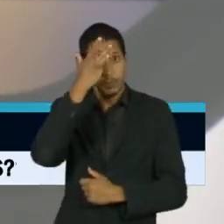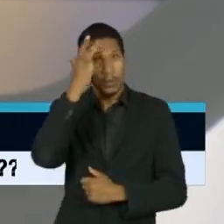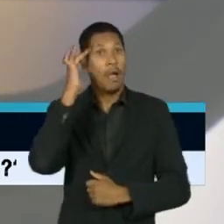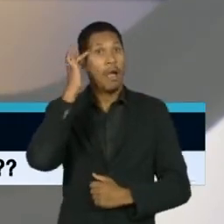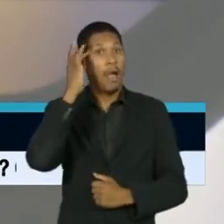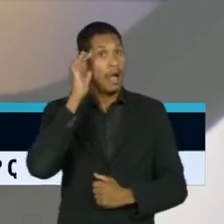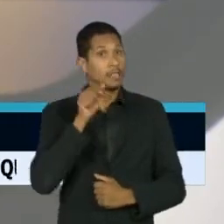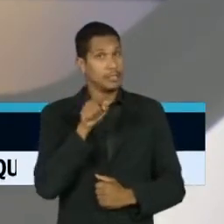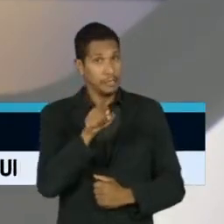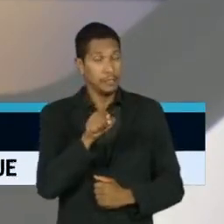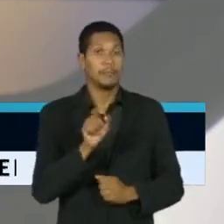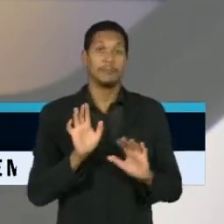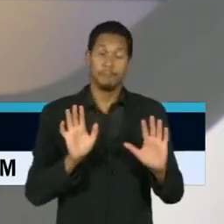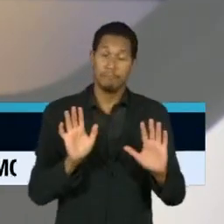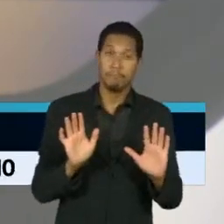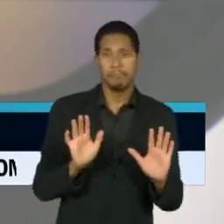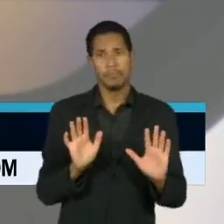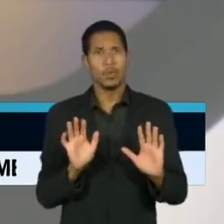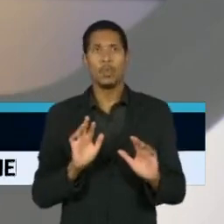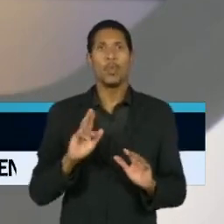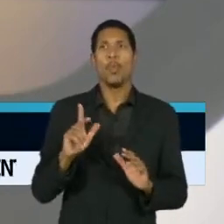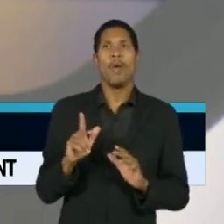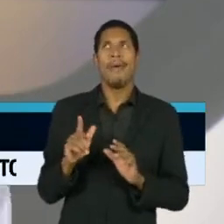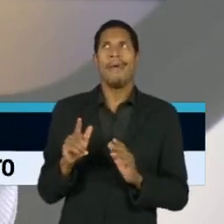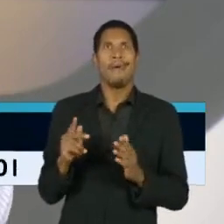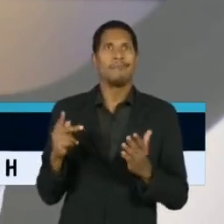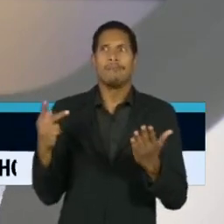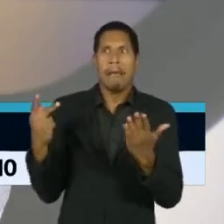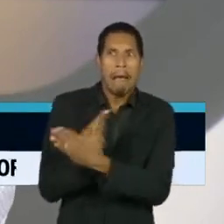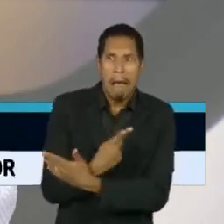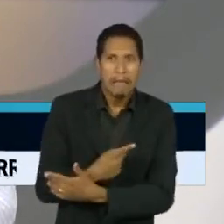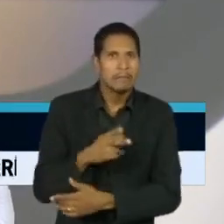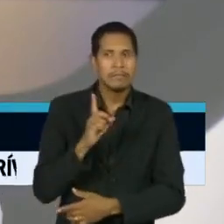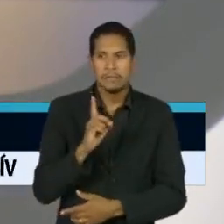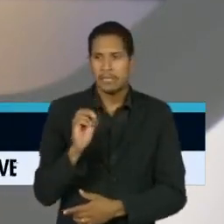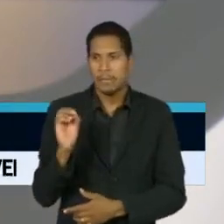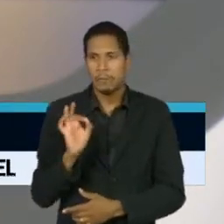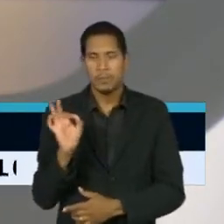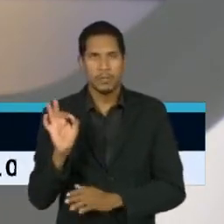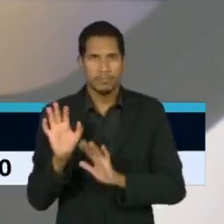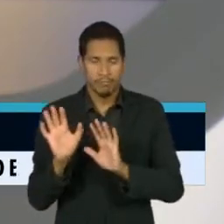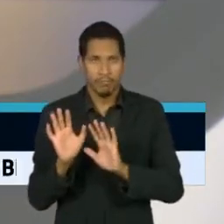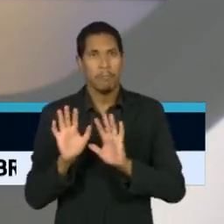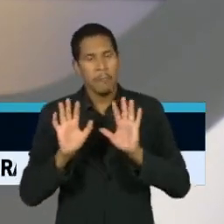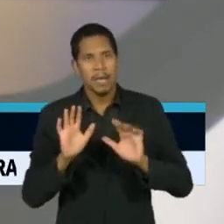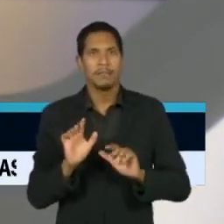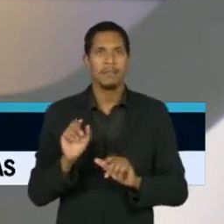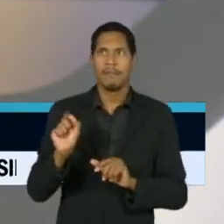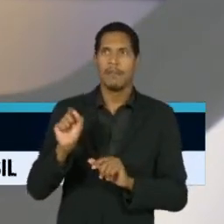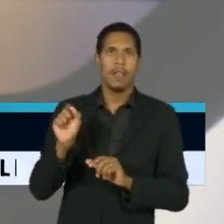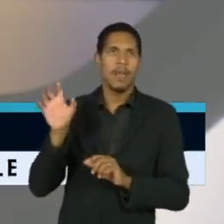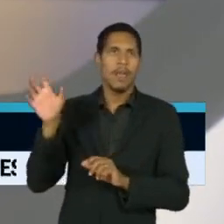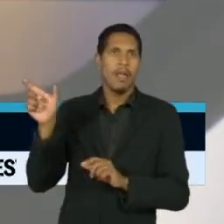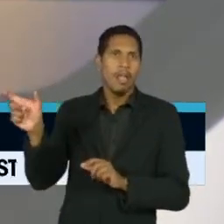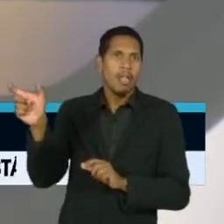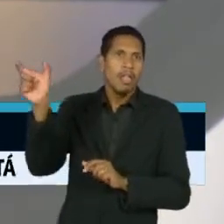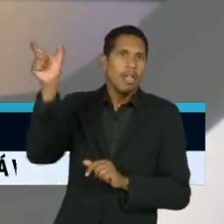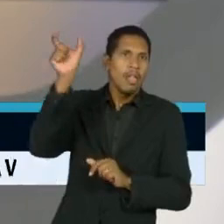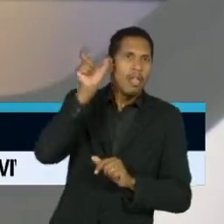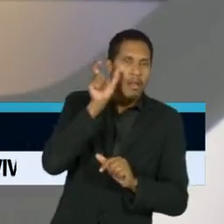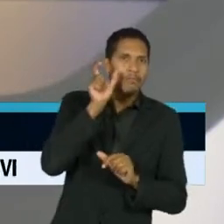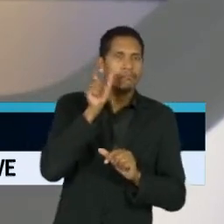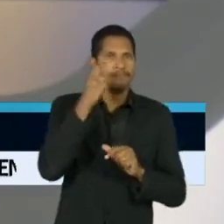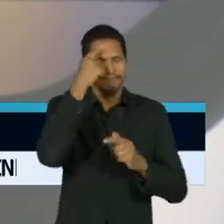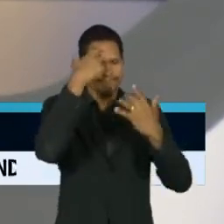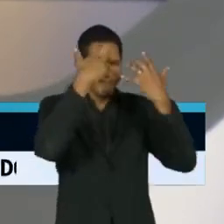coisa absolutamente errada É mas ele ouviu dizer reflexo e distorce que as então de repente